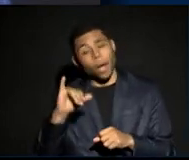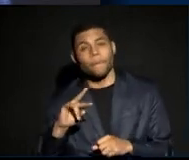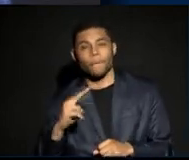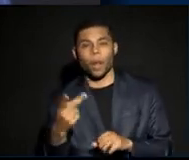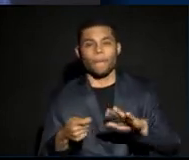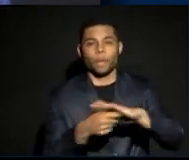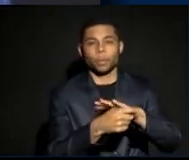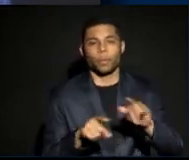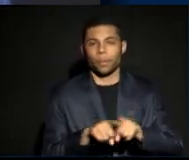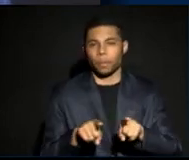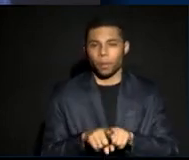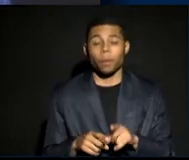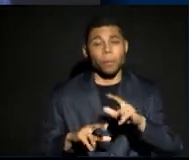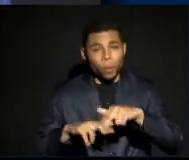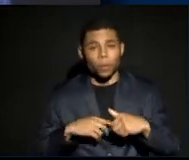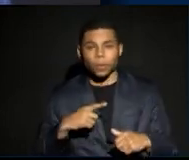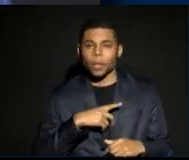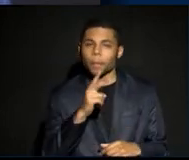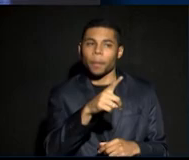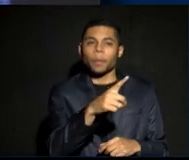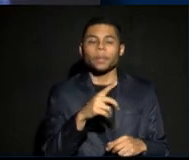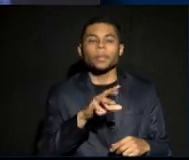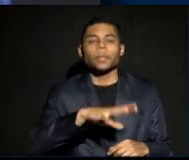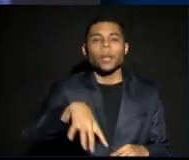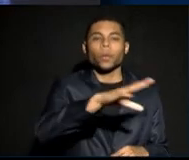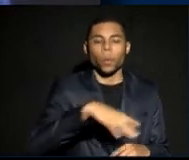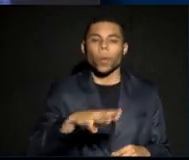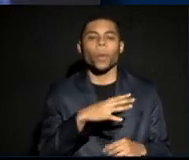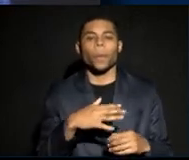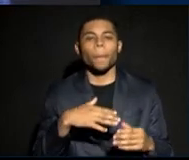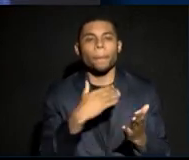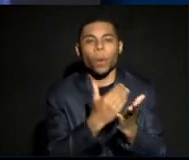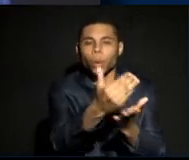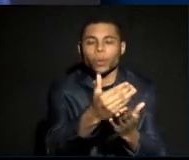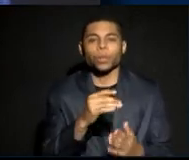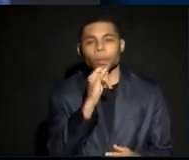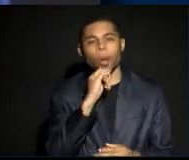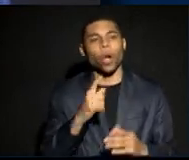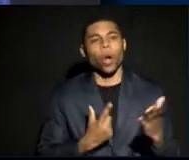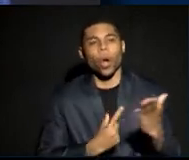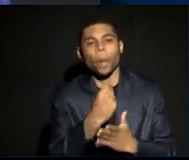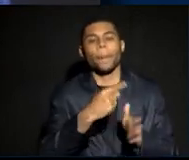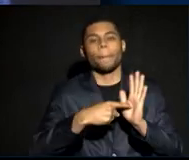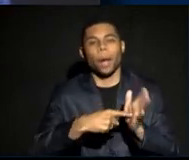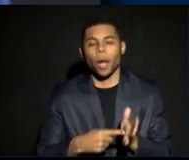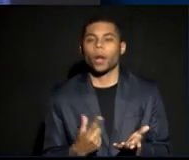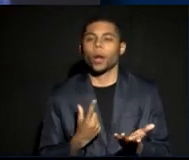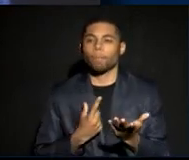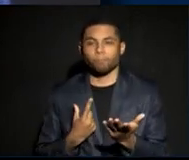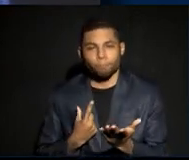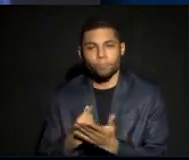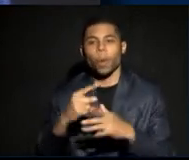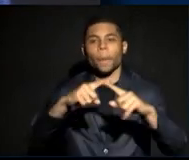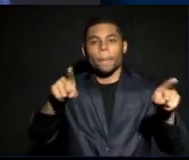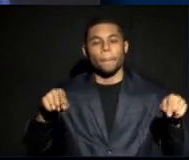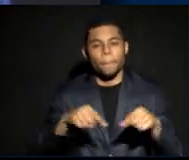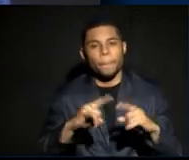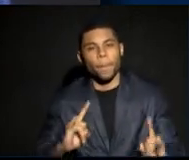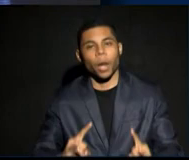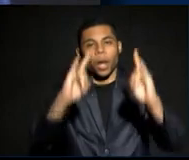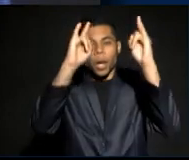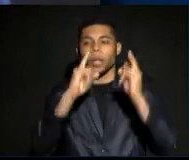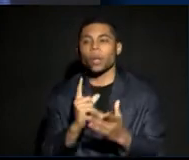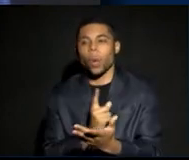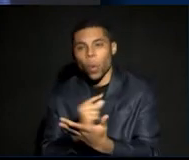investimentos imediatamente entra no setor produtivo e se vai virar compra de máquina Isso vai virar ampliação de plantas Isso vai